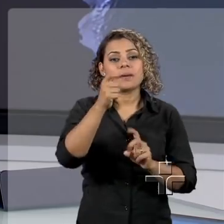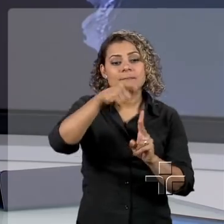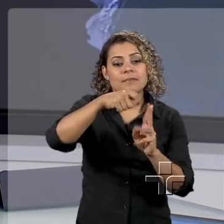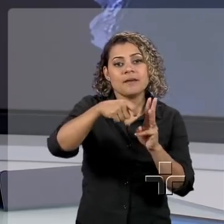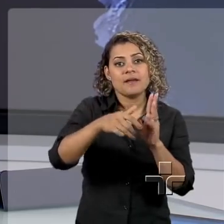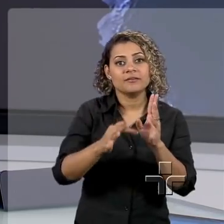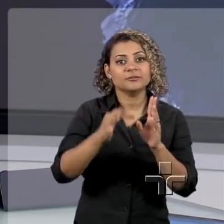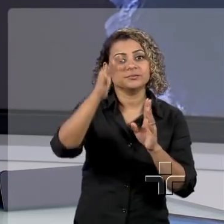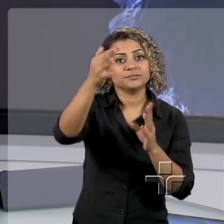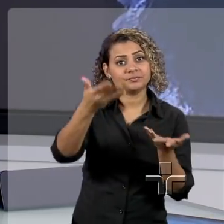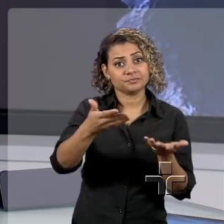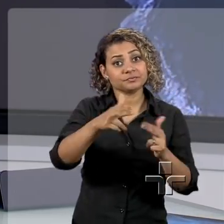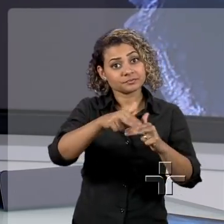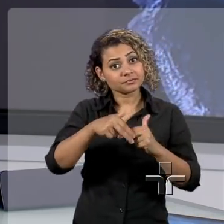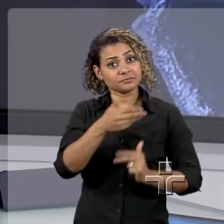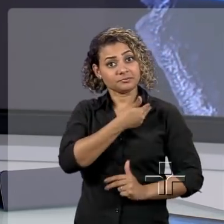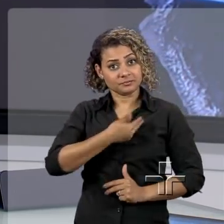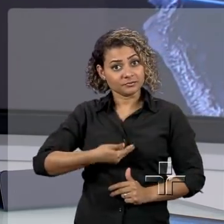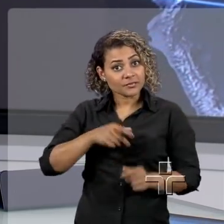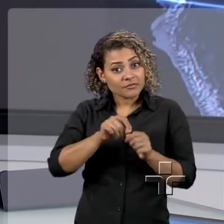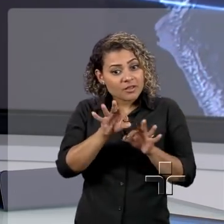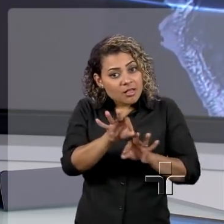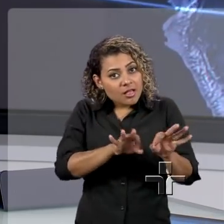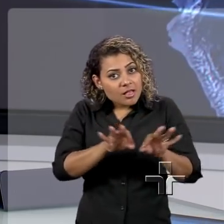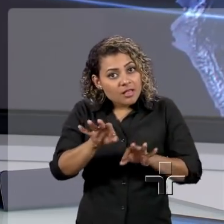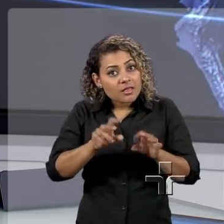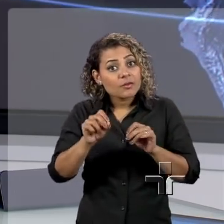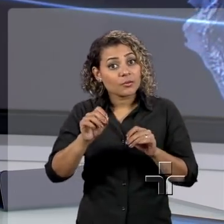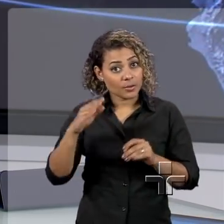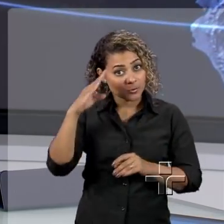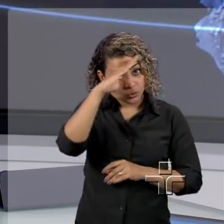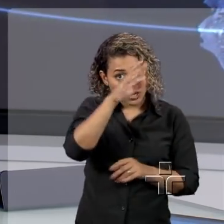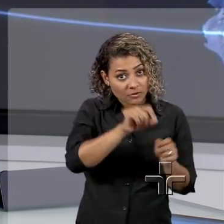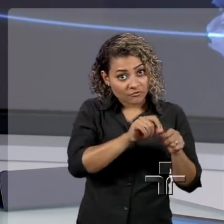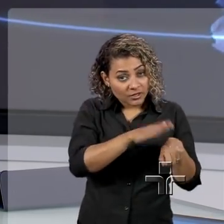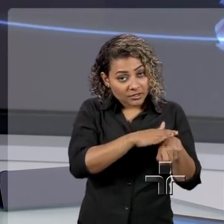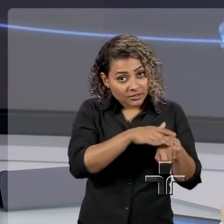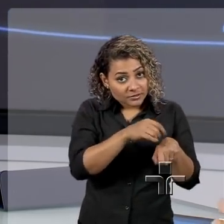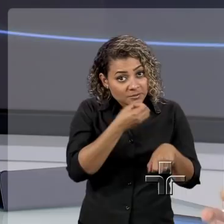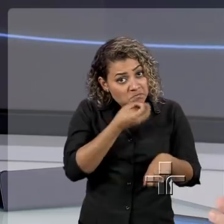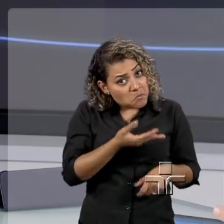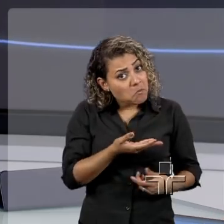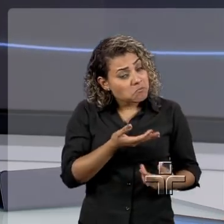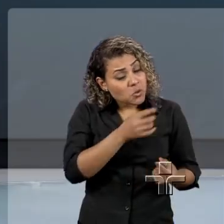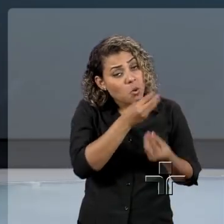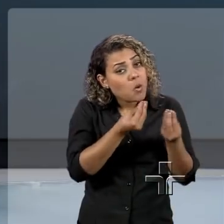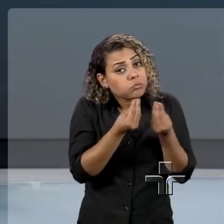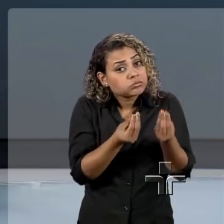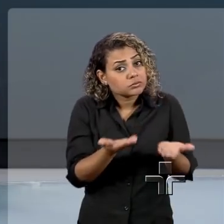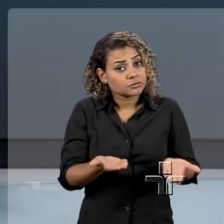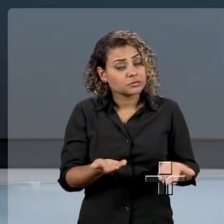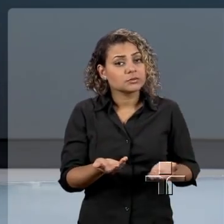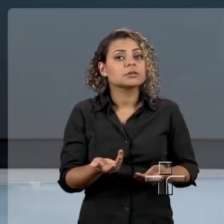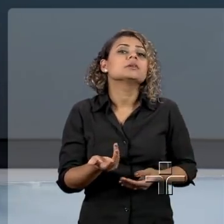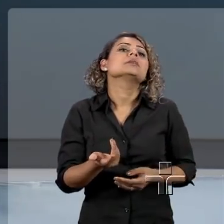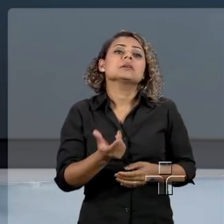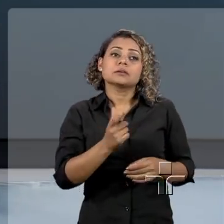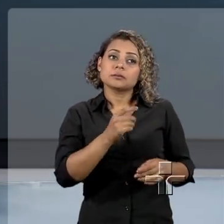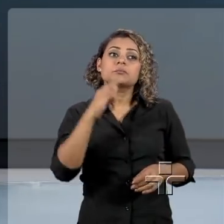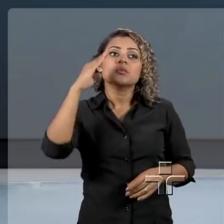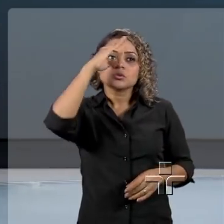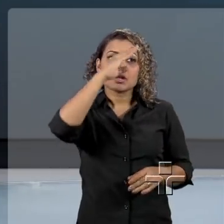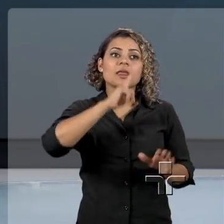né? E é isso que o governo tem feito, o governo do presidente eleito, Jair Bolsonaro? Ele tem uma agenda, como você vê,